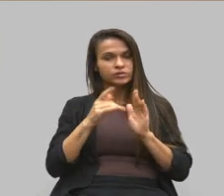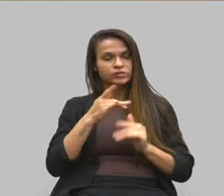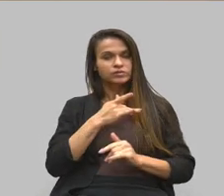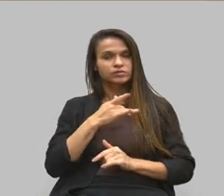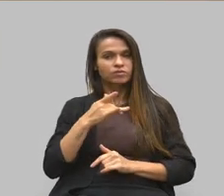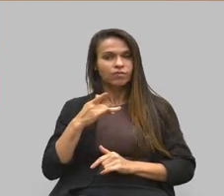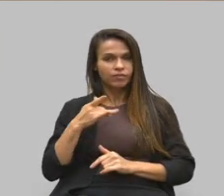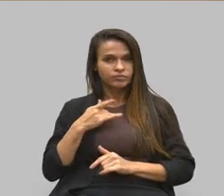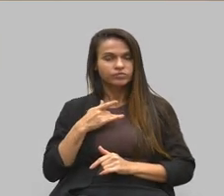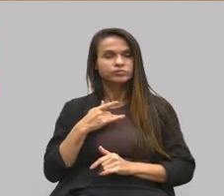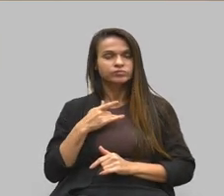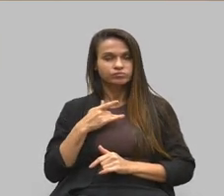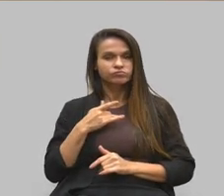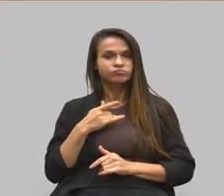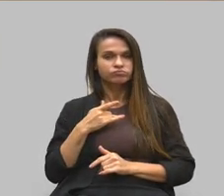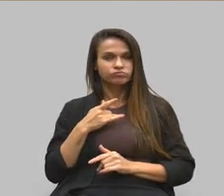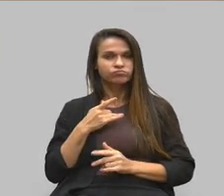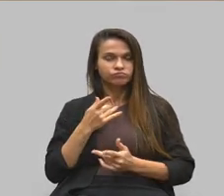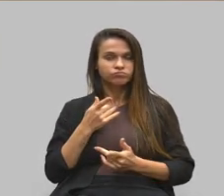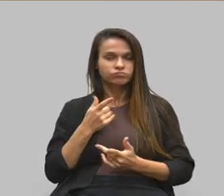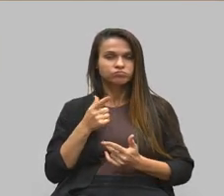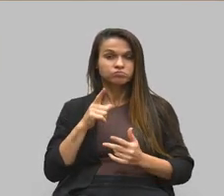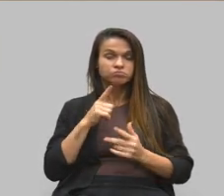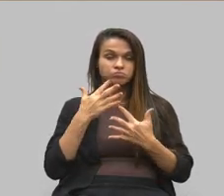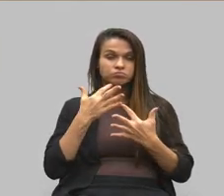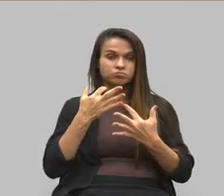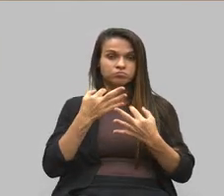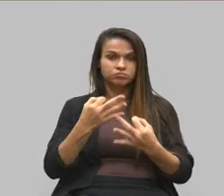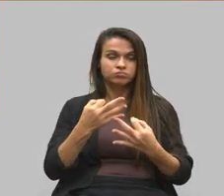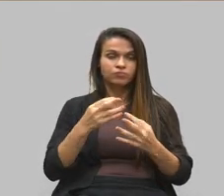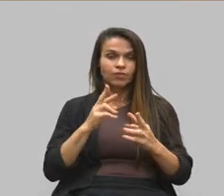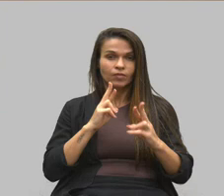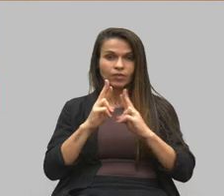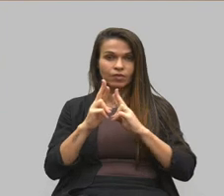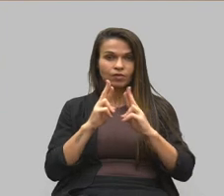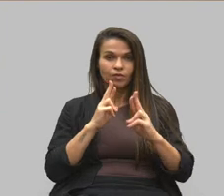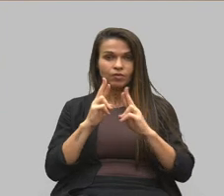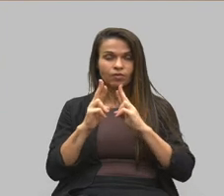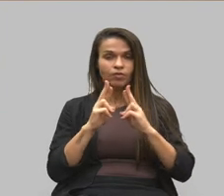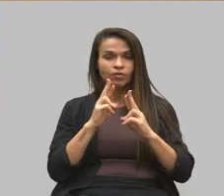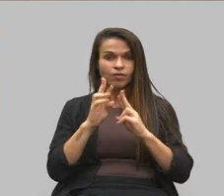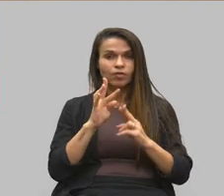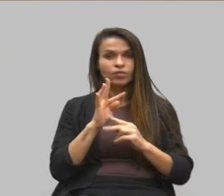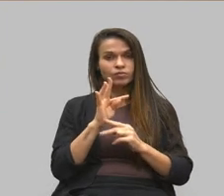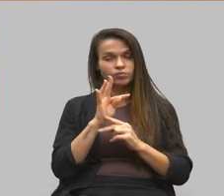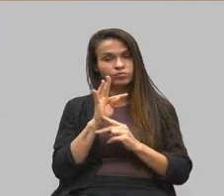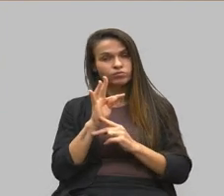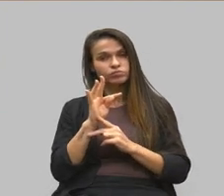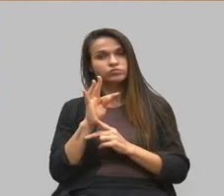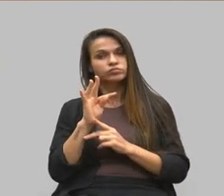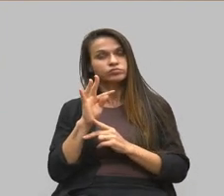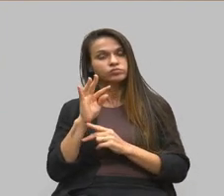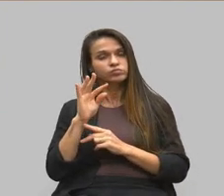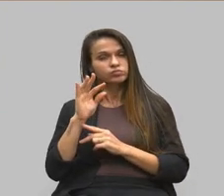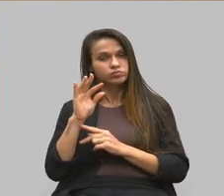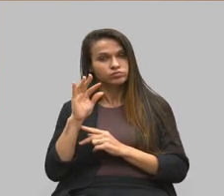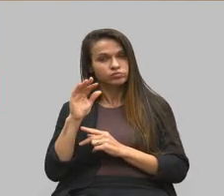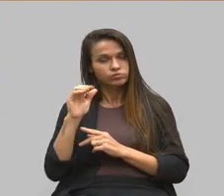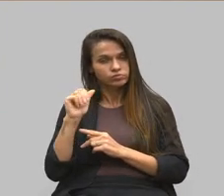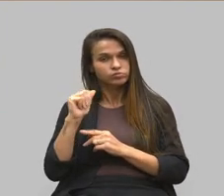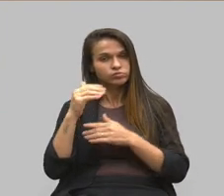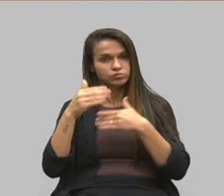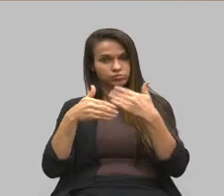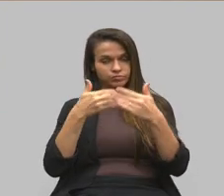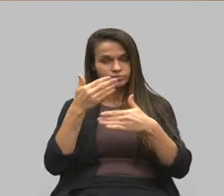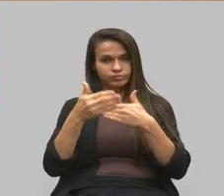vem tomando né essa atenção com relação a população dos transtornos do neurodesenvolvimento e bom o que